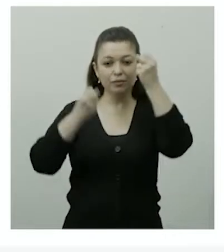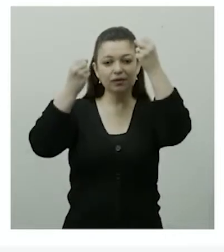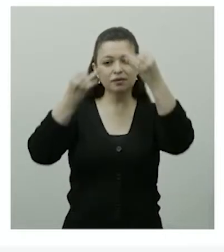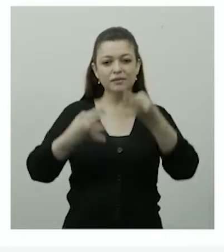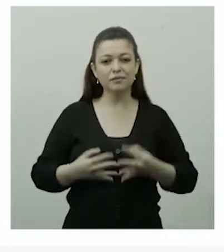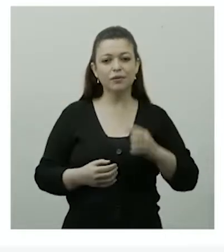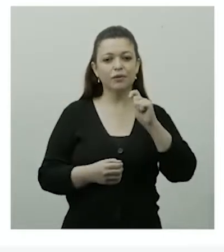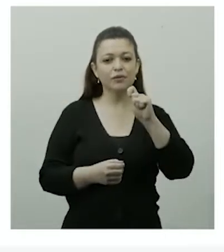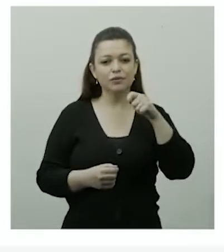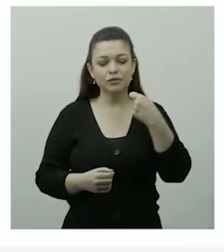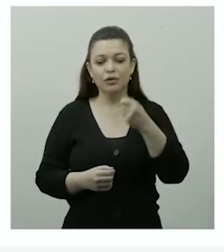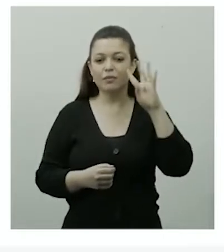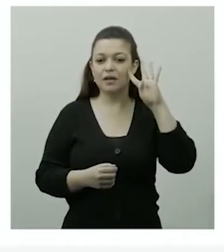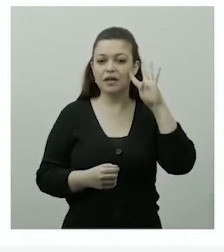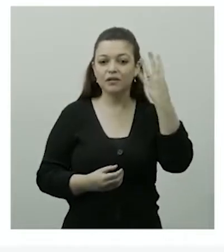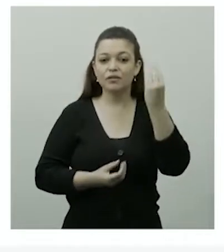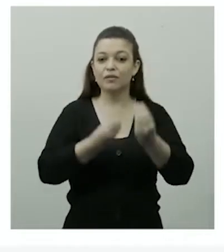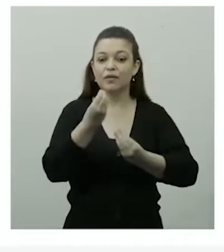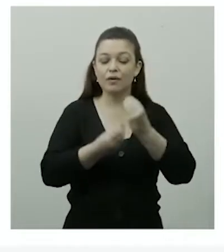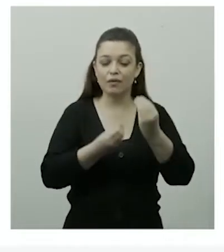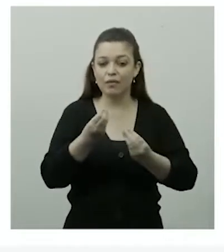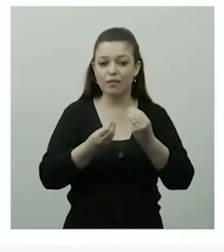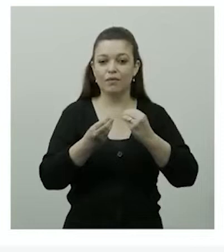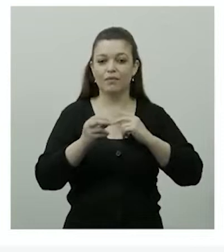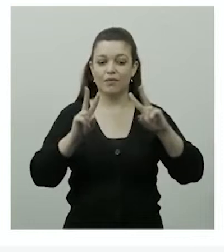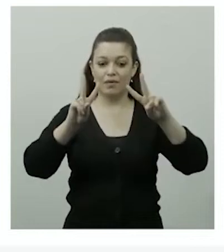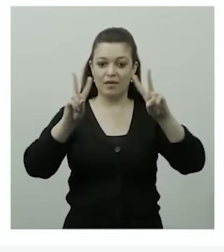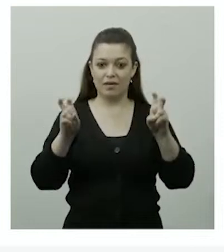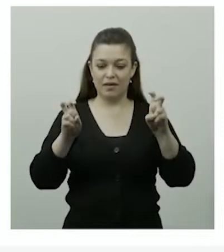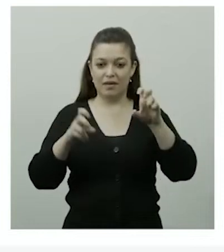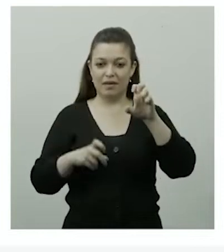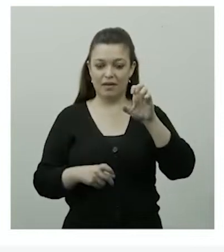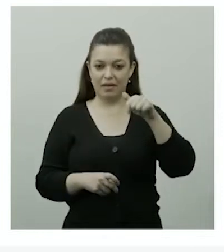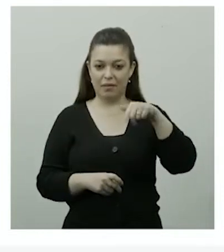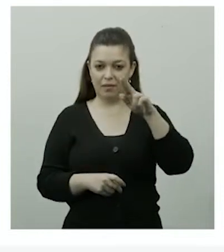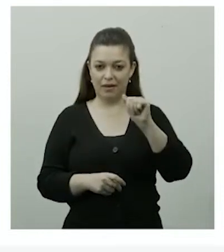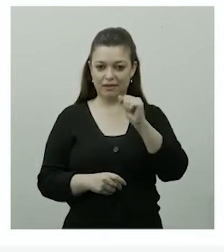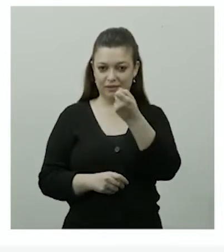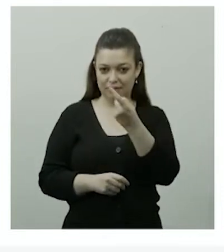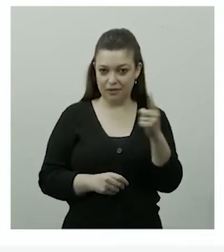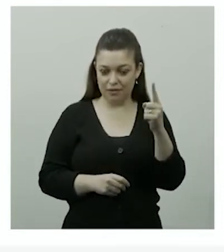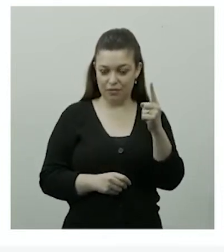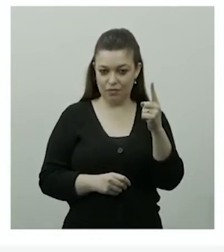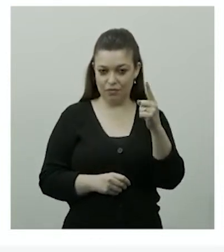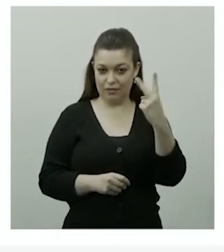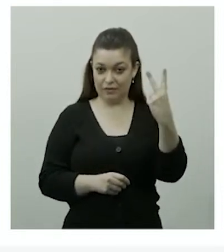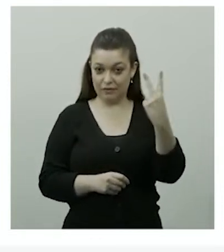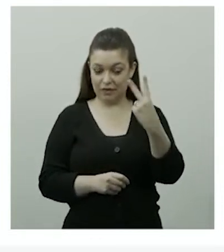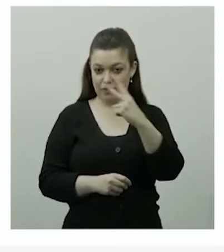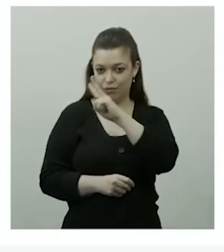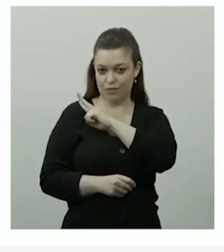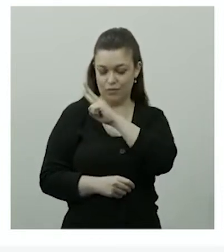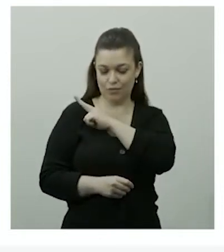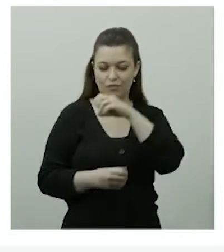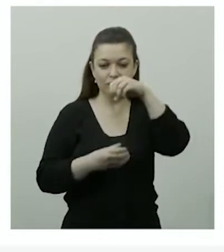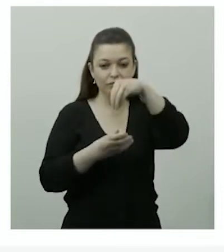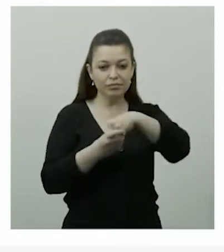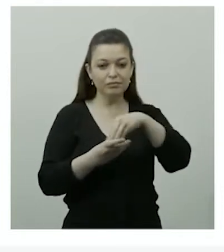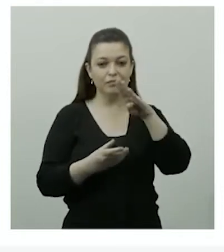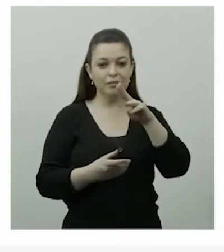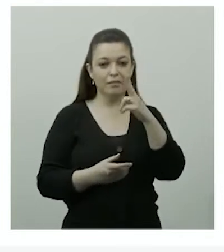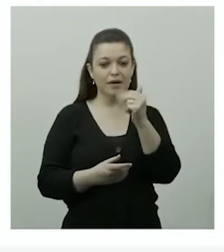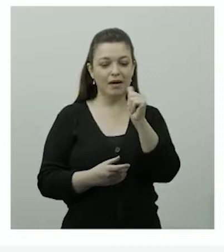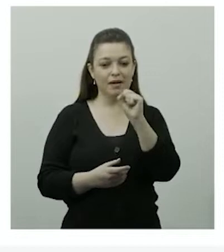de equações do segundo grau com uma incógnita, o processo algébrico de Bhaskara. Olha